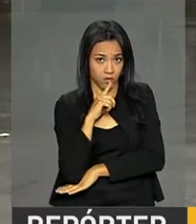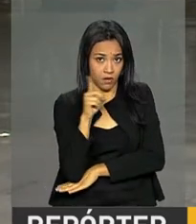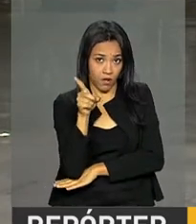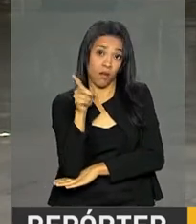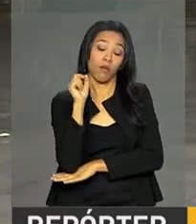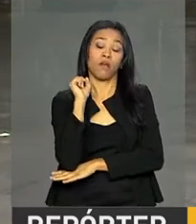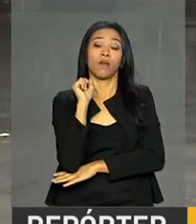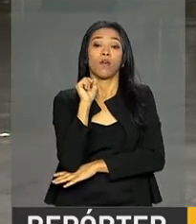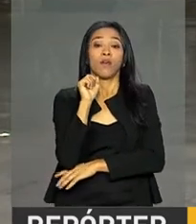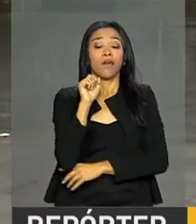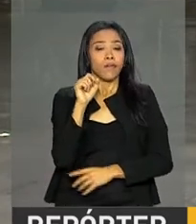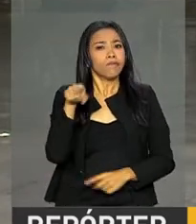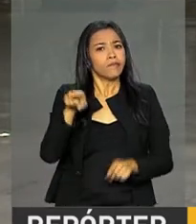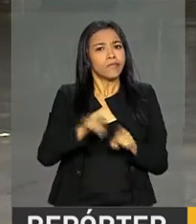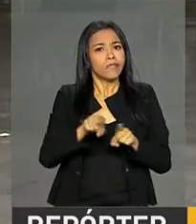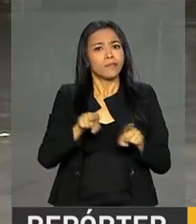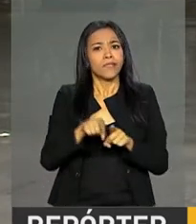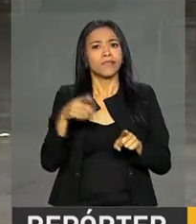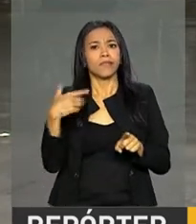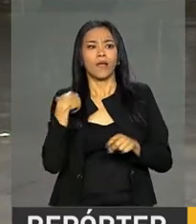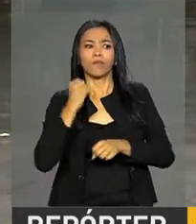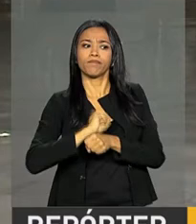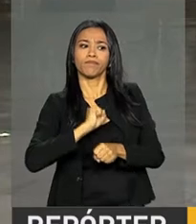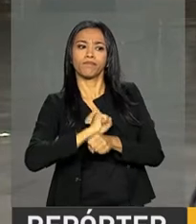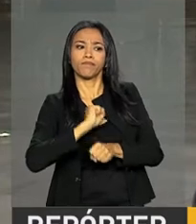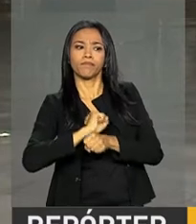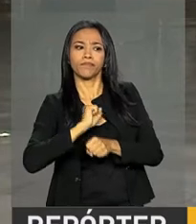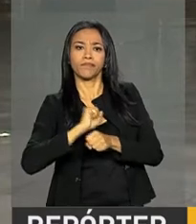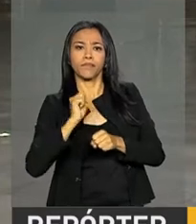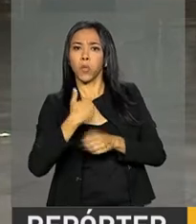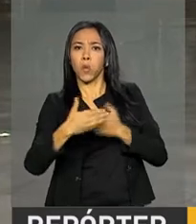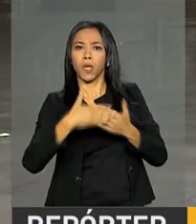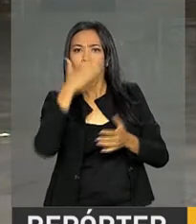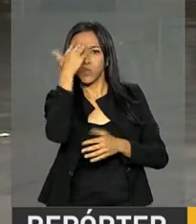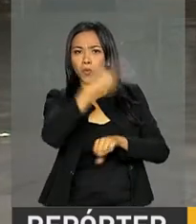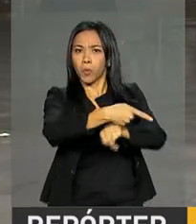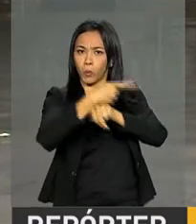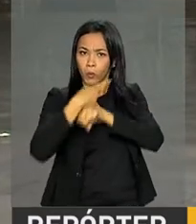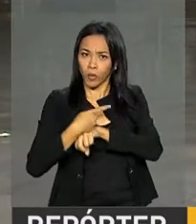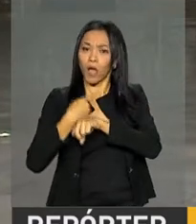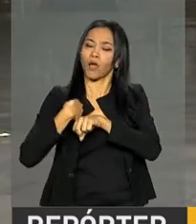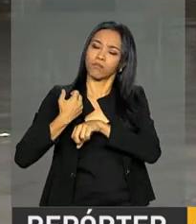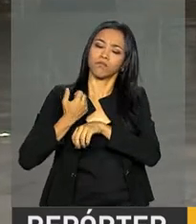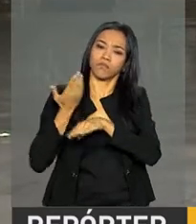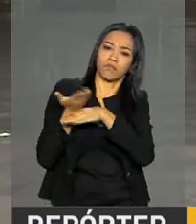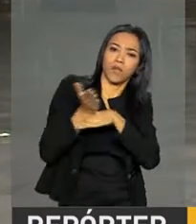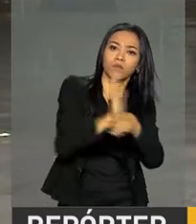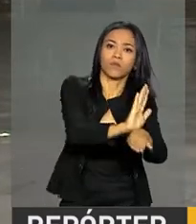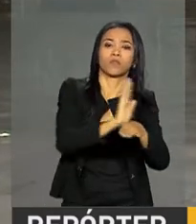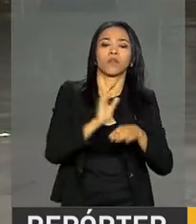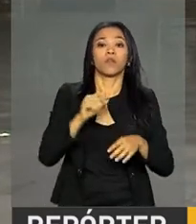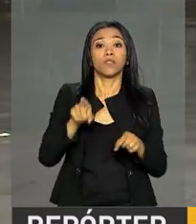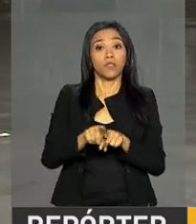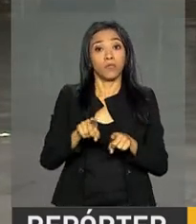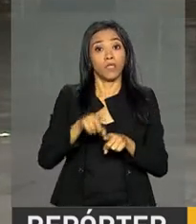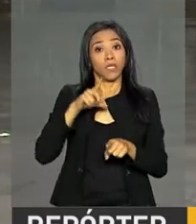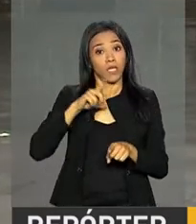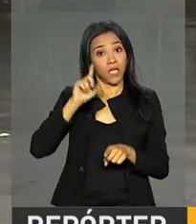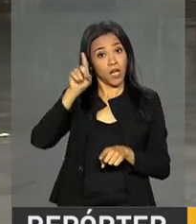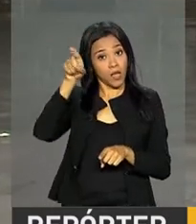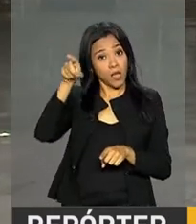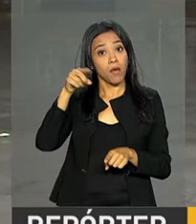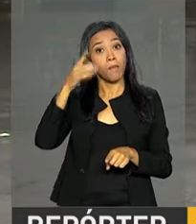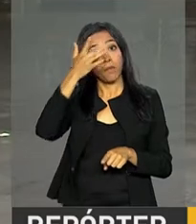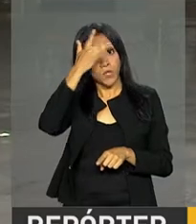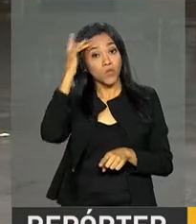em los angeles e também está mobilizado e está à disposição e ainda o núcleo de o setor de assistência a